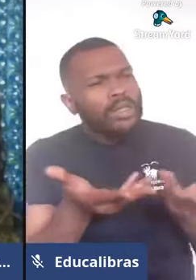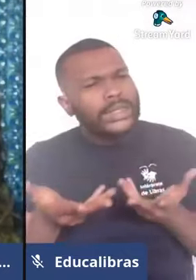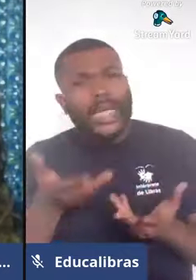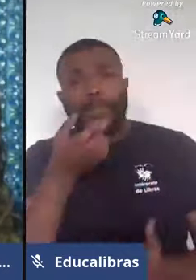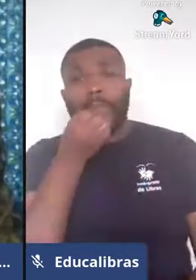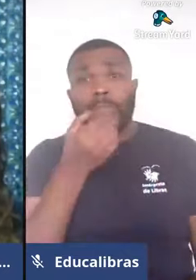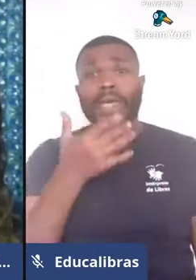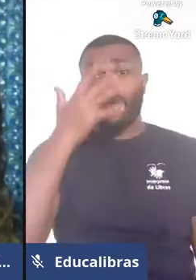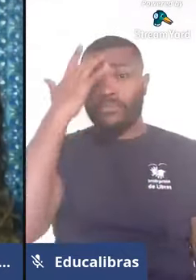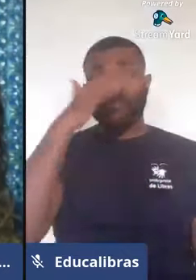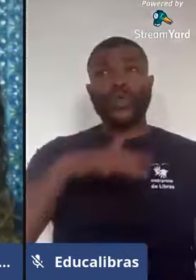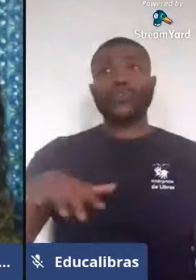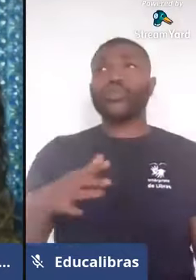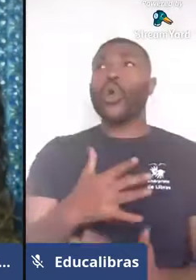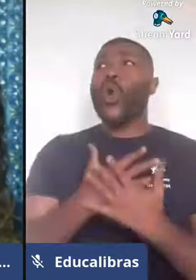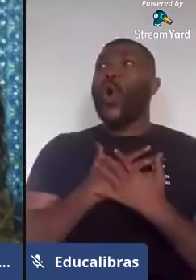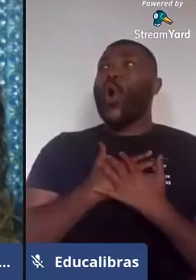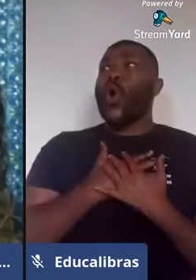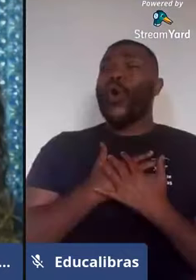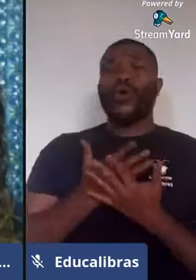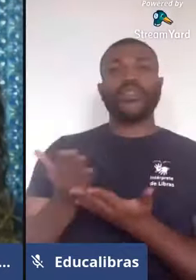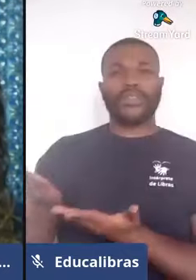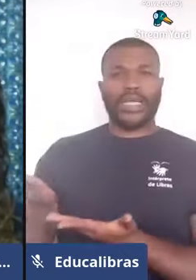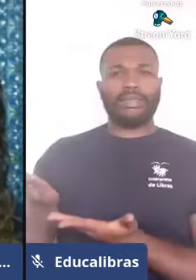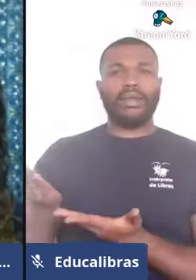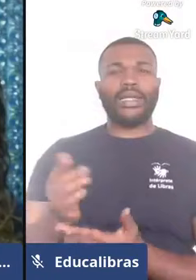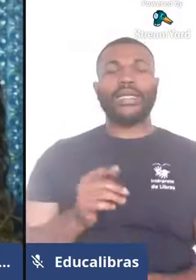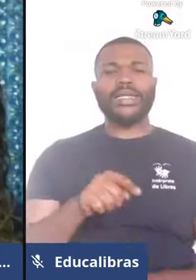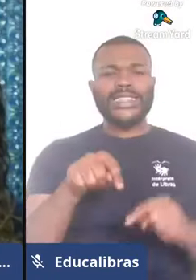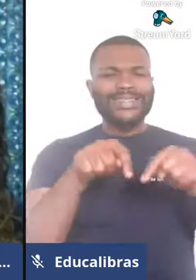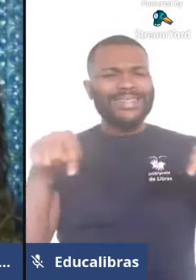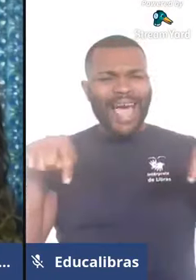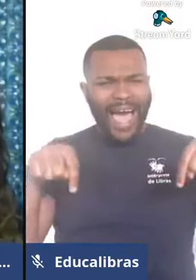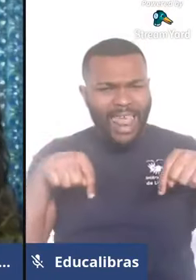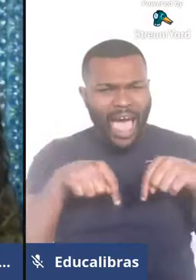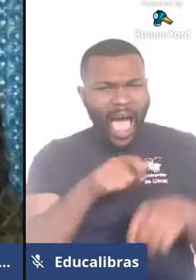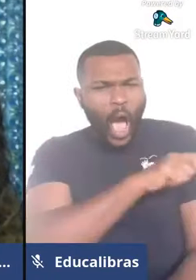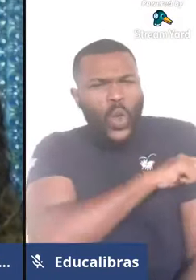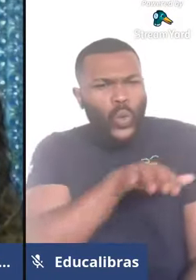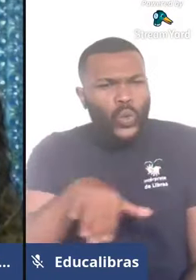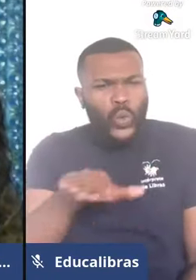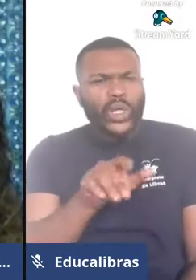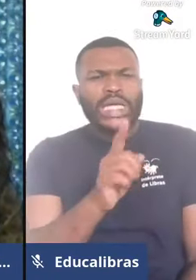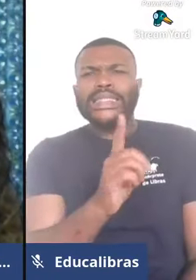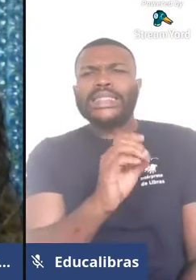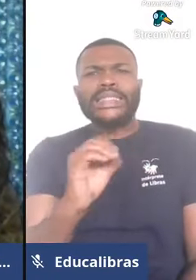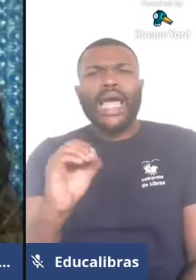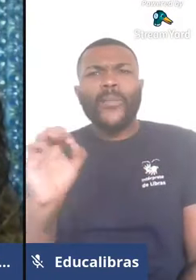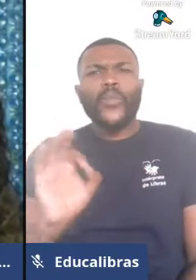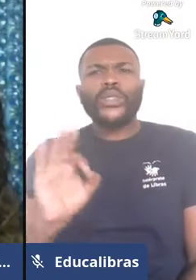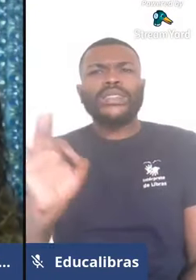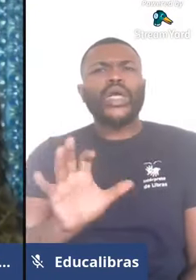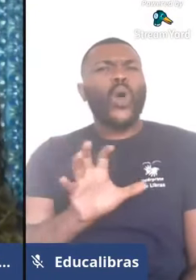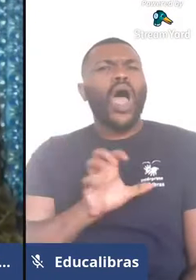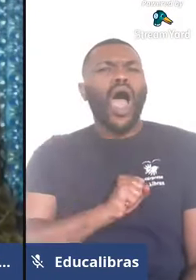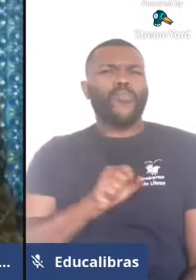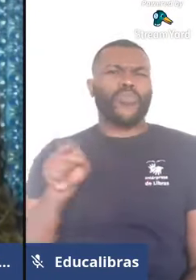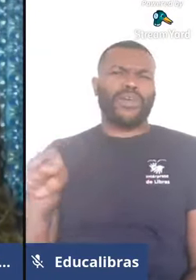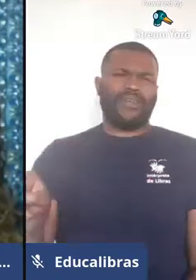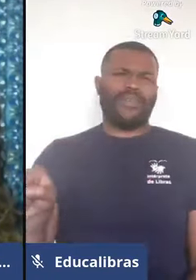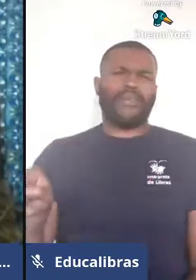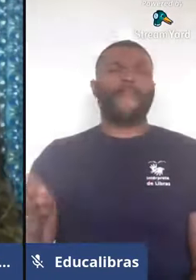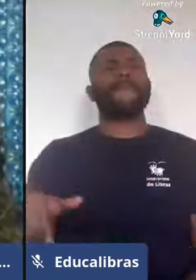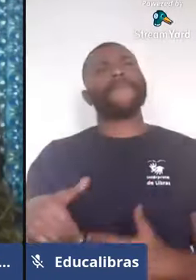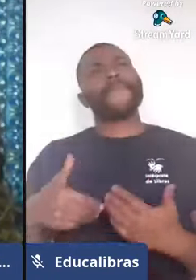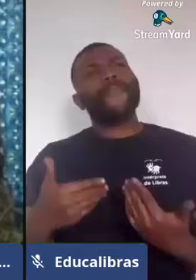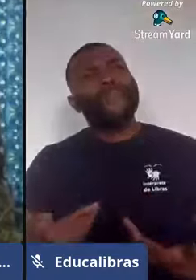tinha como não gostar dele, eu acho que 100% da sala adorava o Roberto, né. E como eu me identifiquei muito com essa questão